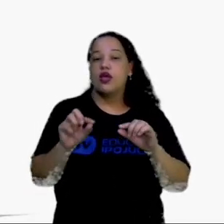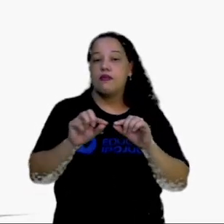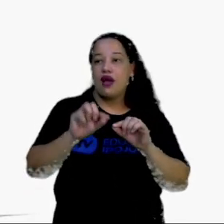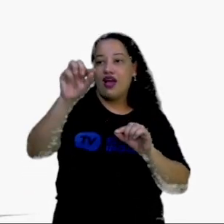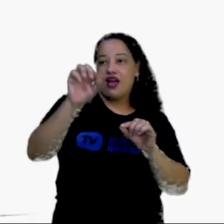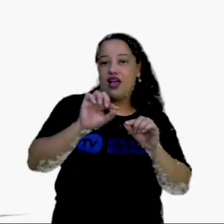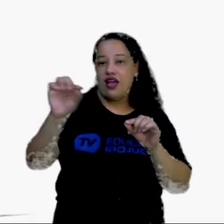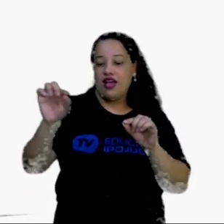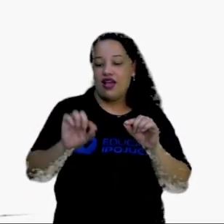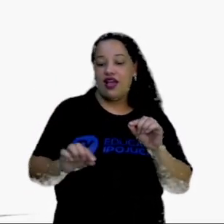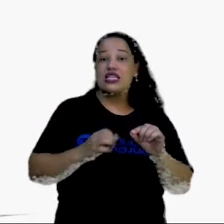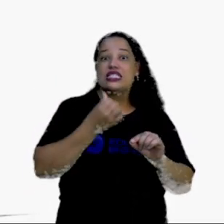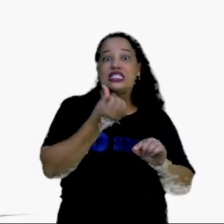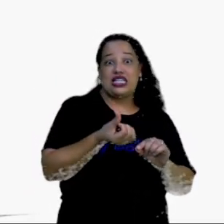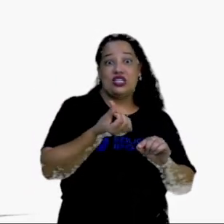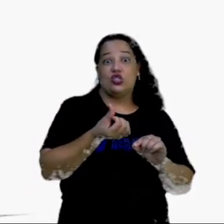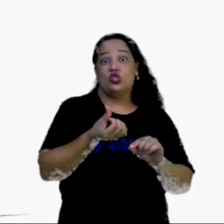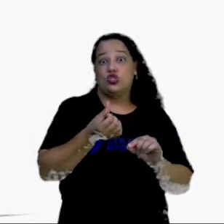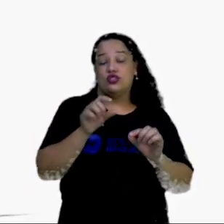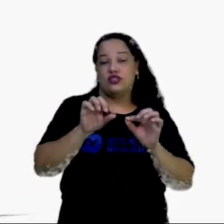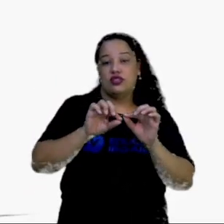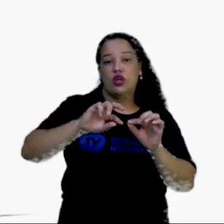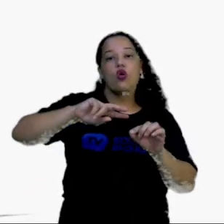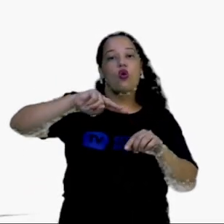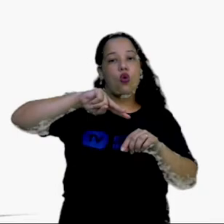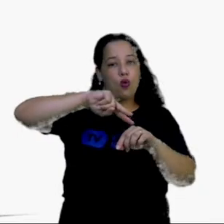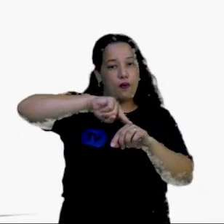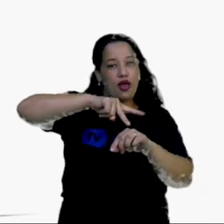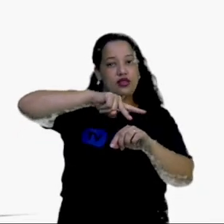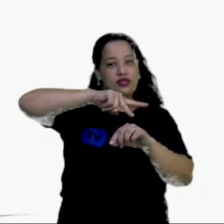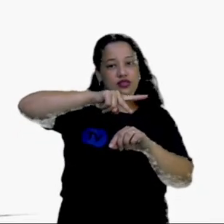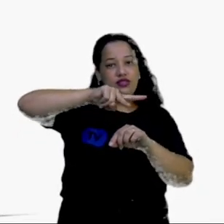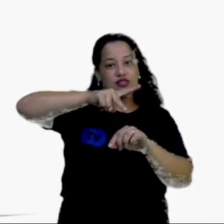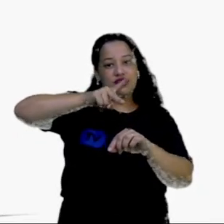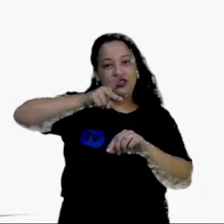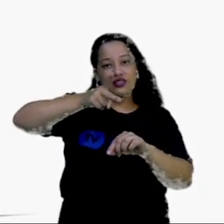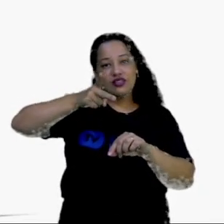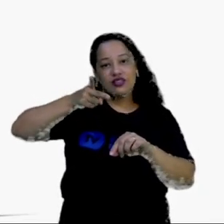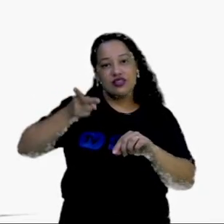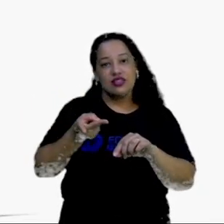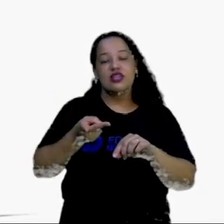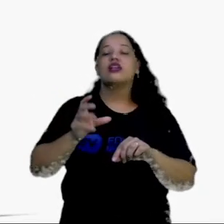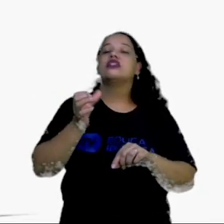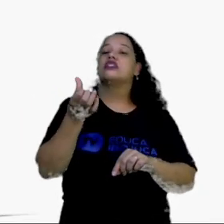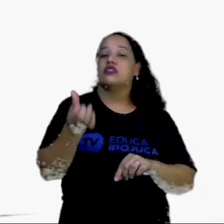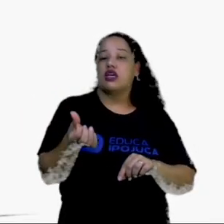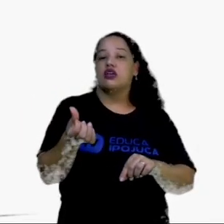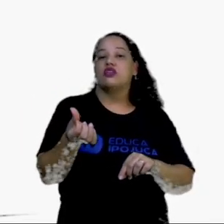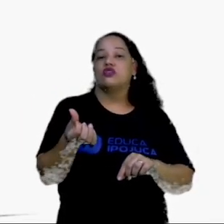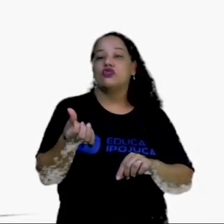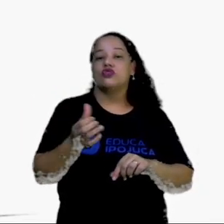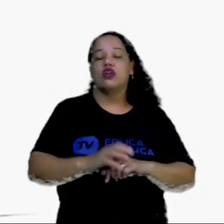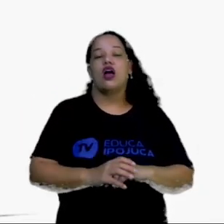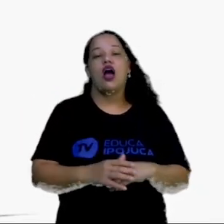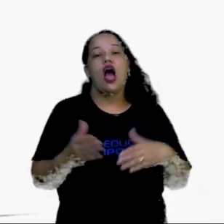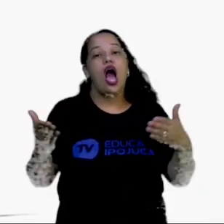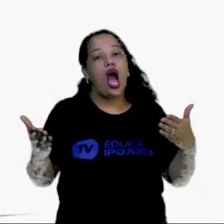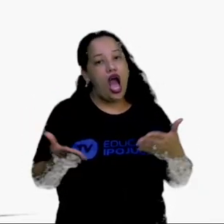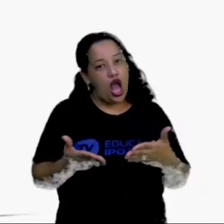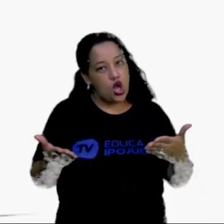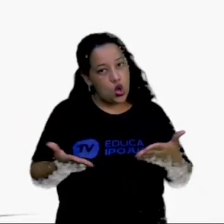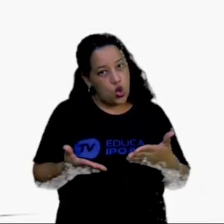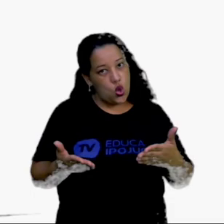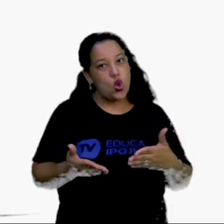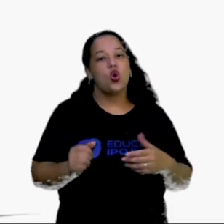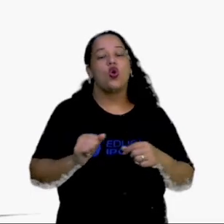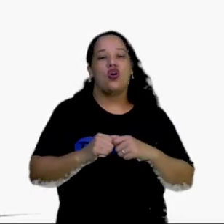pontos, tudo com o compasso. Notou? Quando colocarmos seis pontos, agora podemos ligar com a